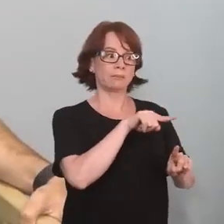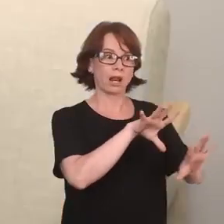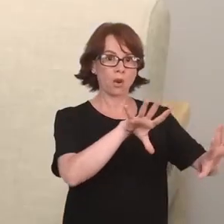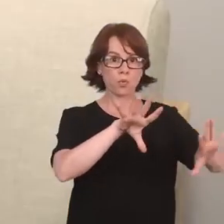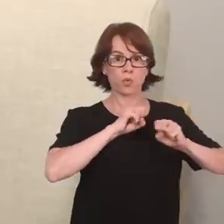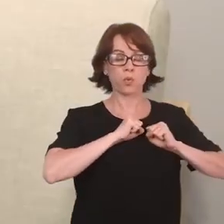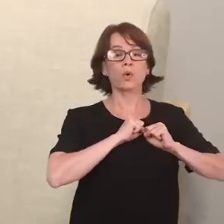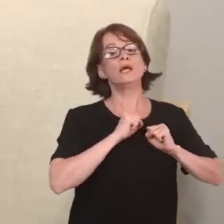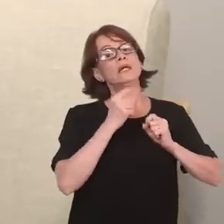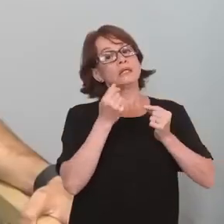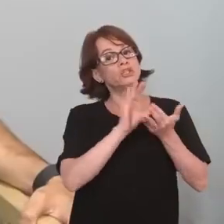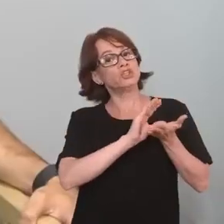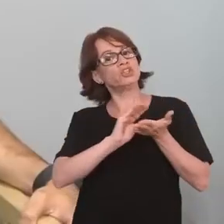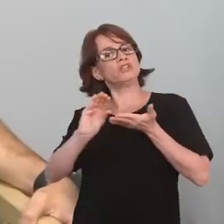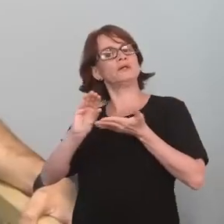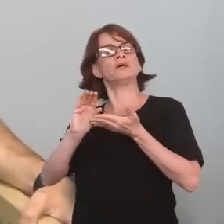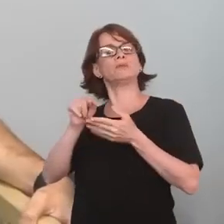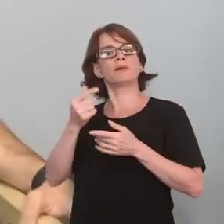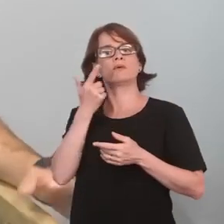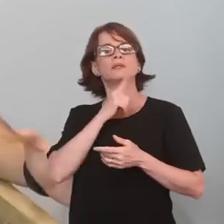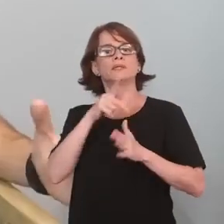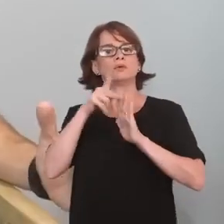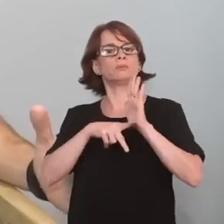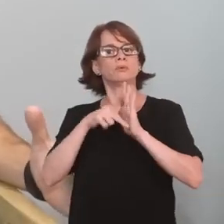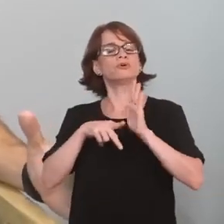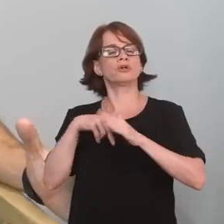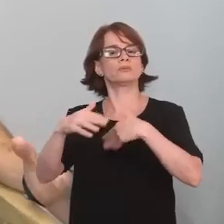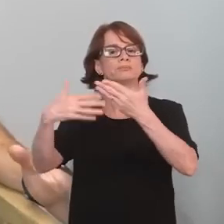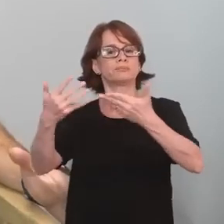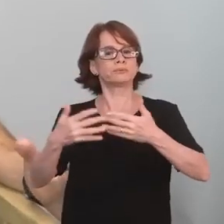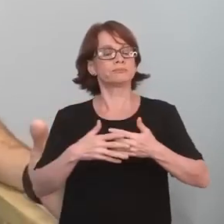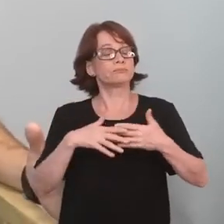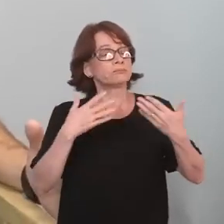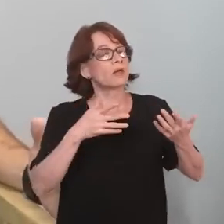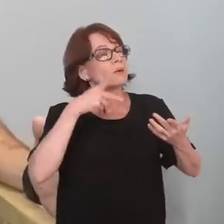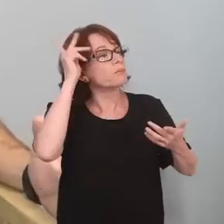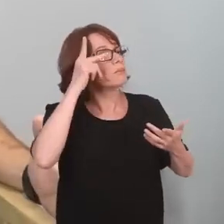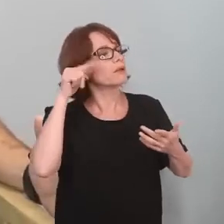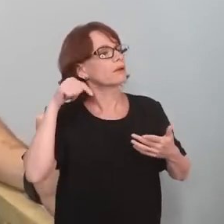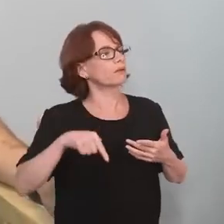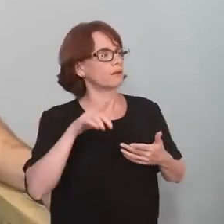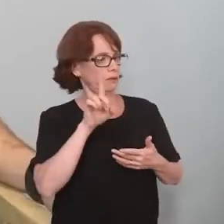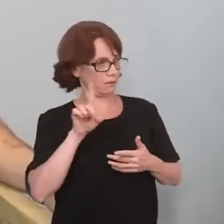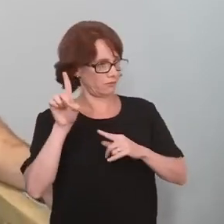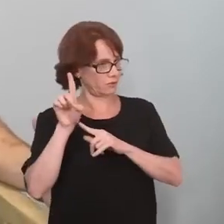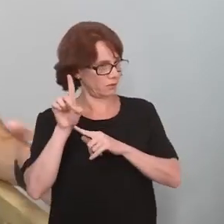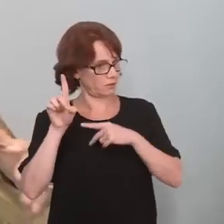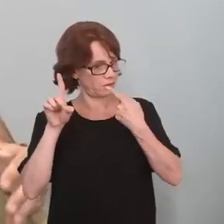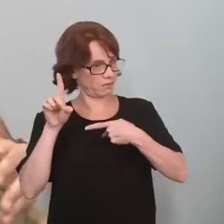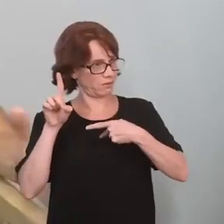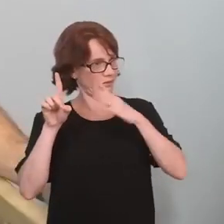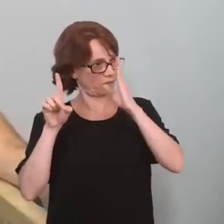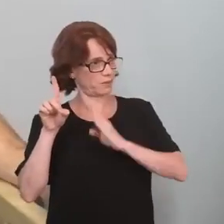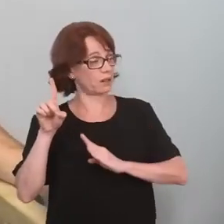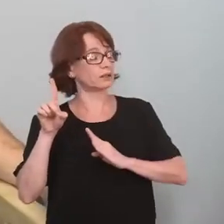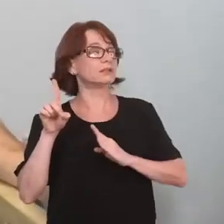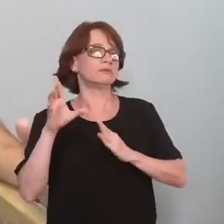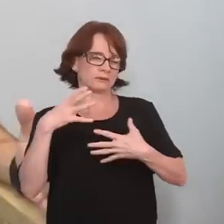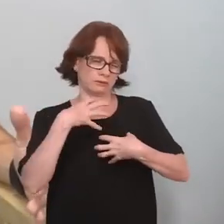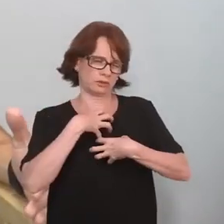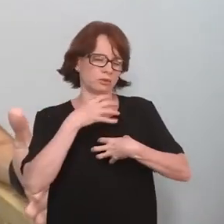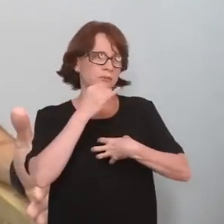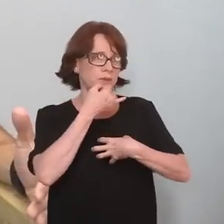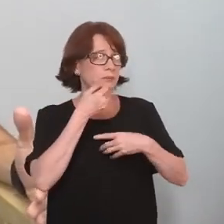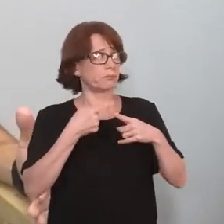poder. Exatamente. Agora, Bia, a gente tem uma direita que hoje, aqui no Brasil, está passando por um momento de tristeza, que